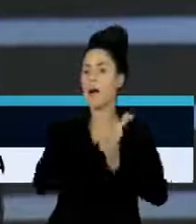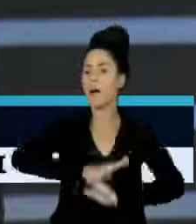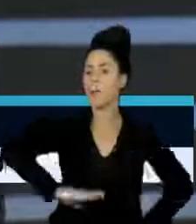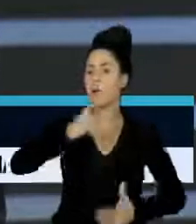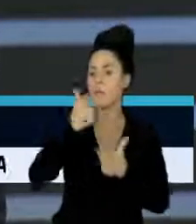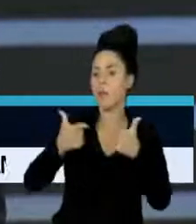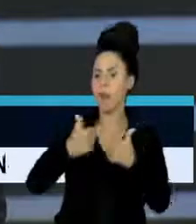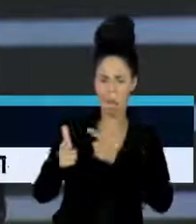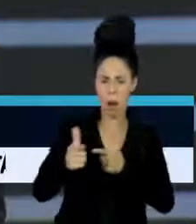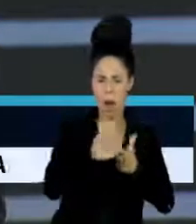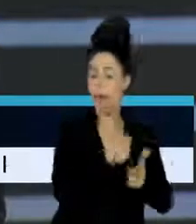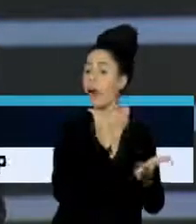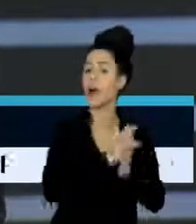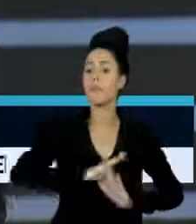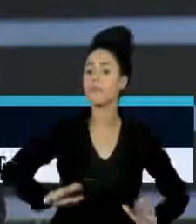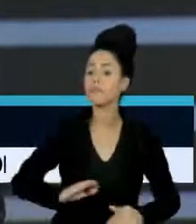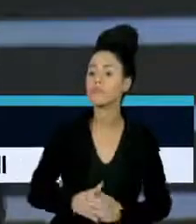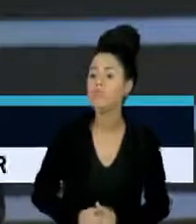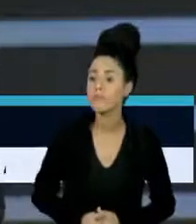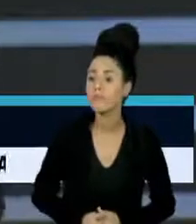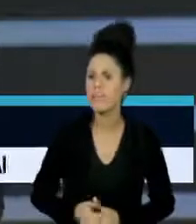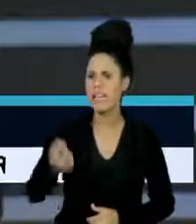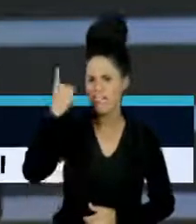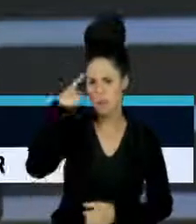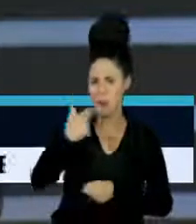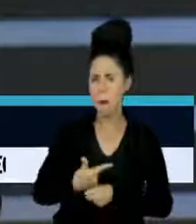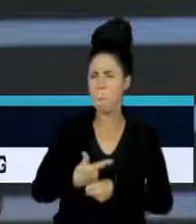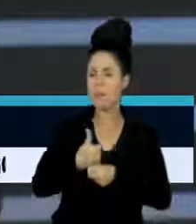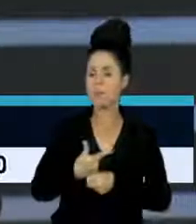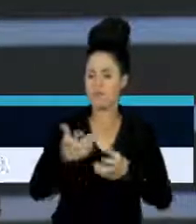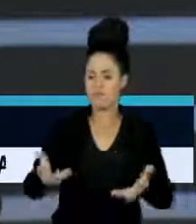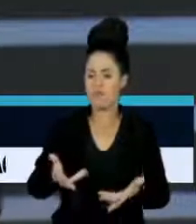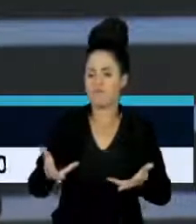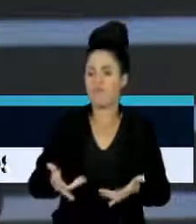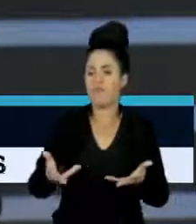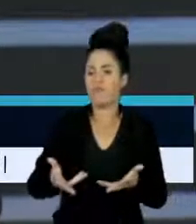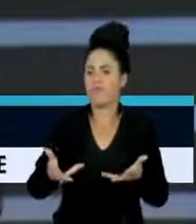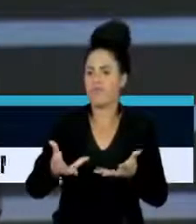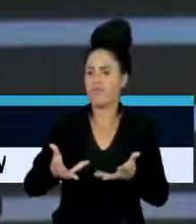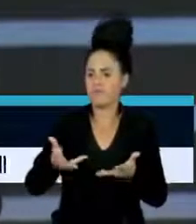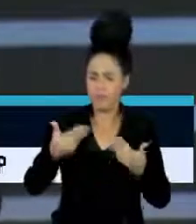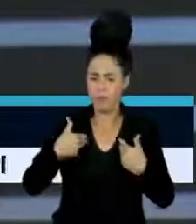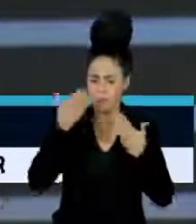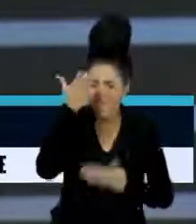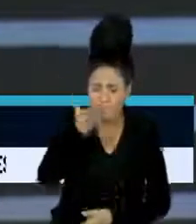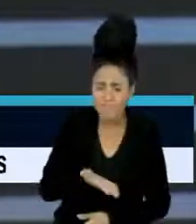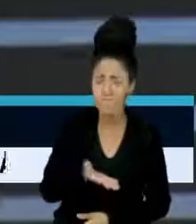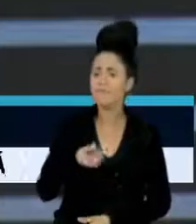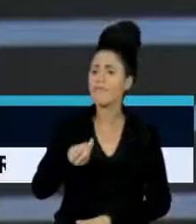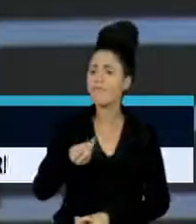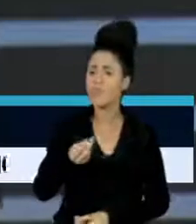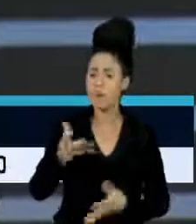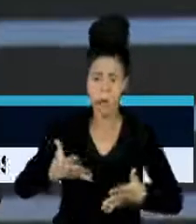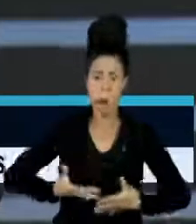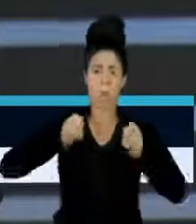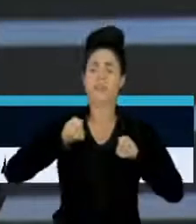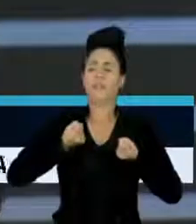do país, chefe do governo, chefe do Estado, estimula esse tipo de comportamento, não é surpreendente